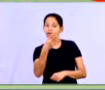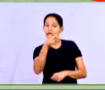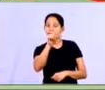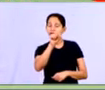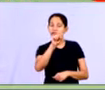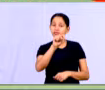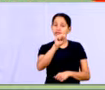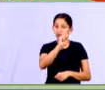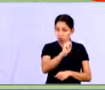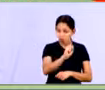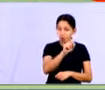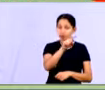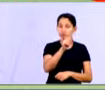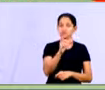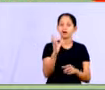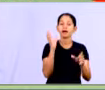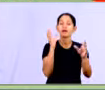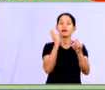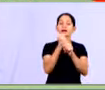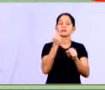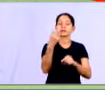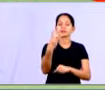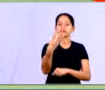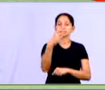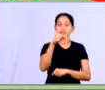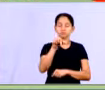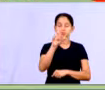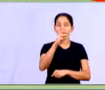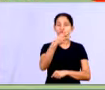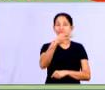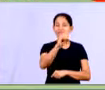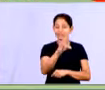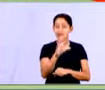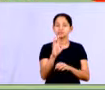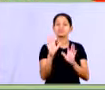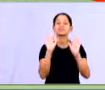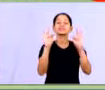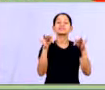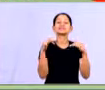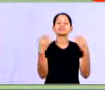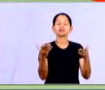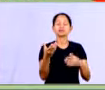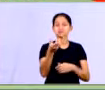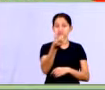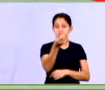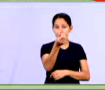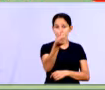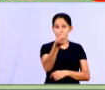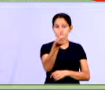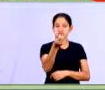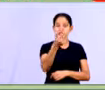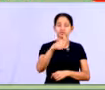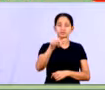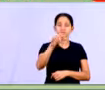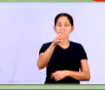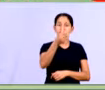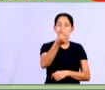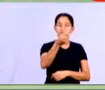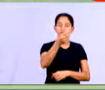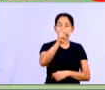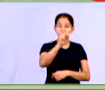3,38 mais 3,30, a gente chega no resultado final de